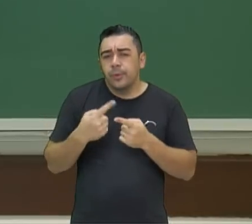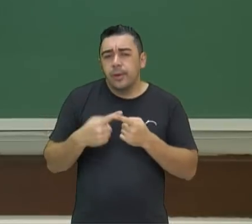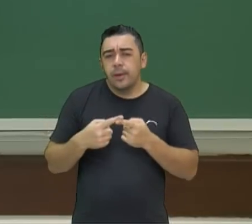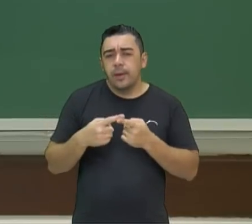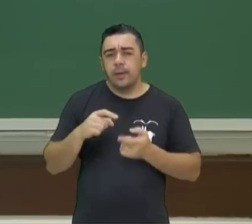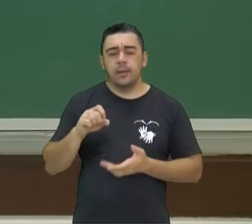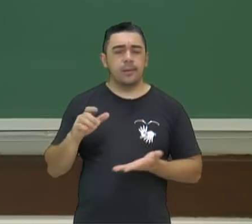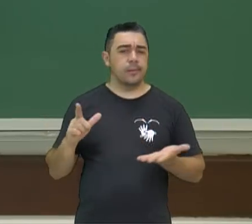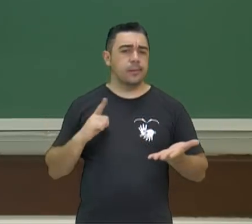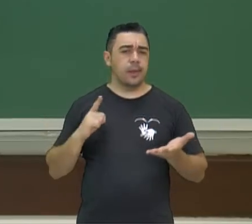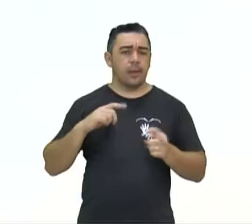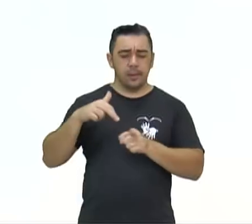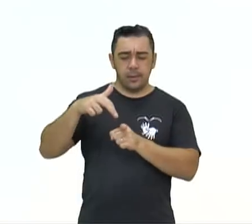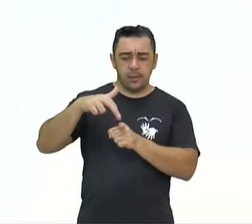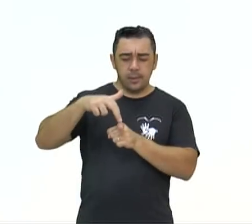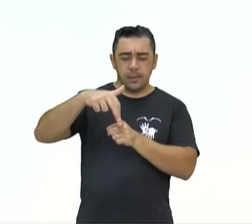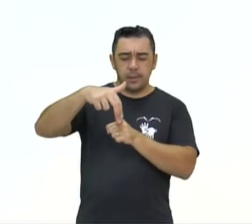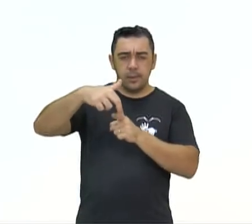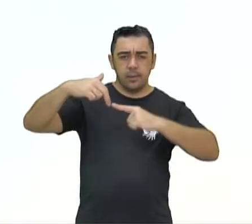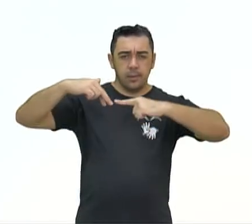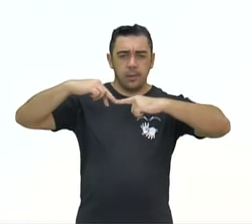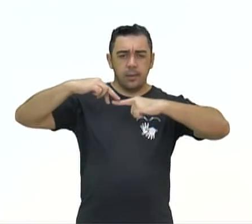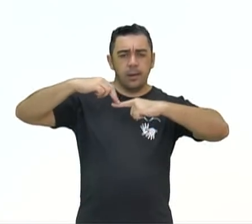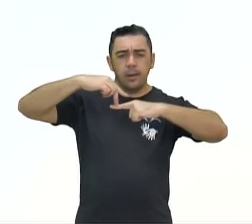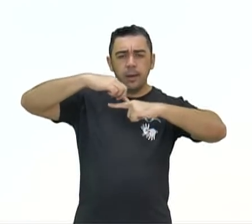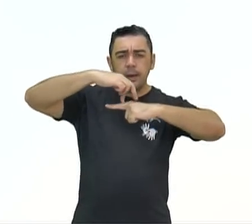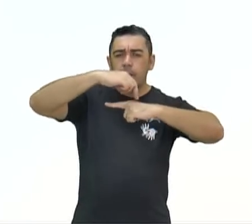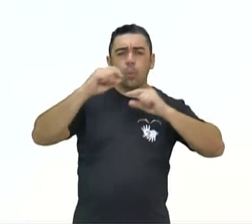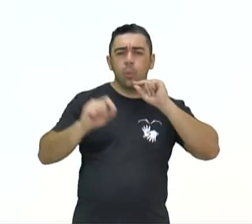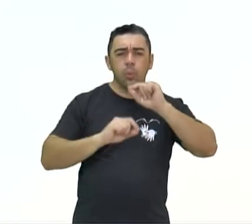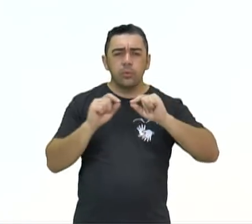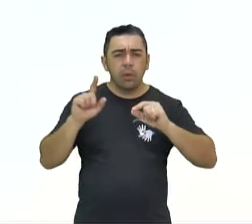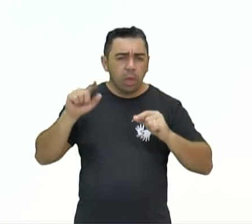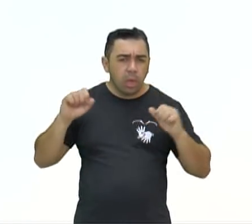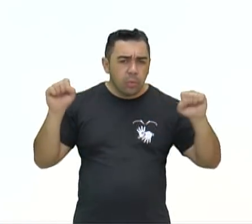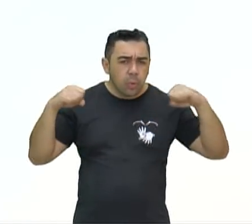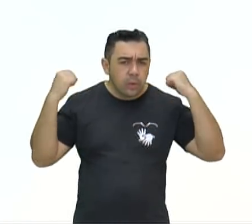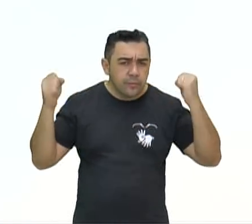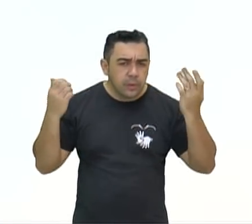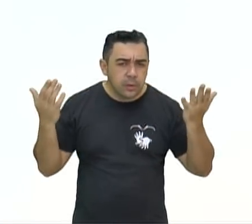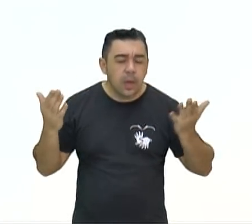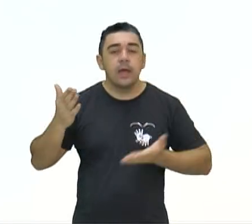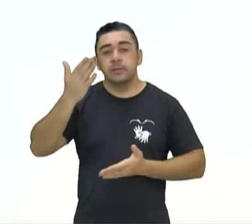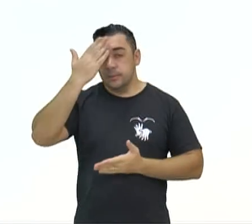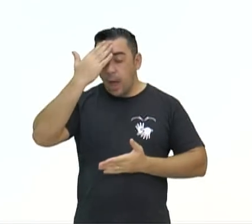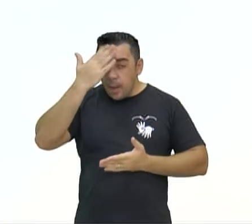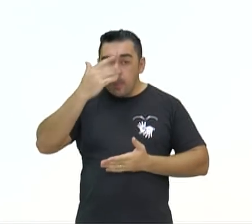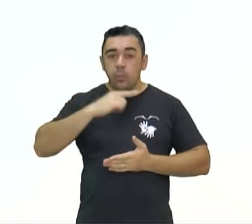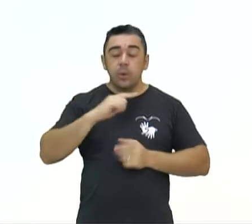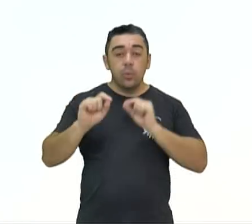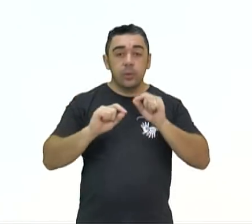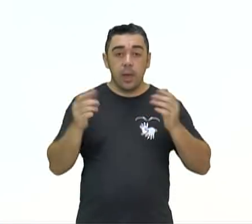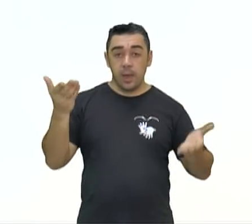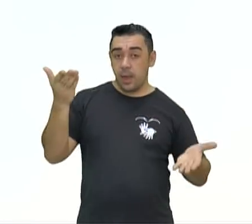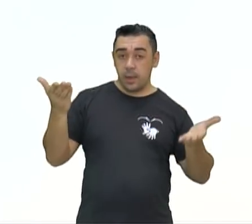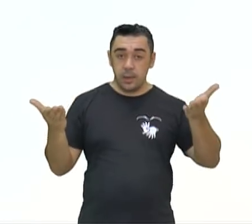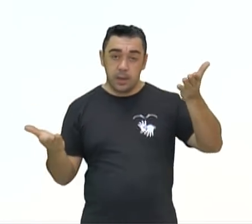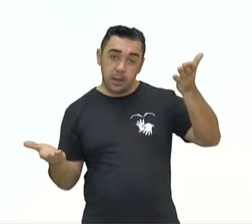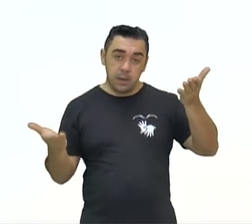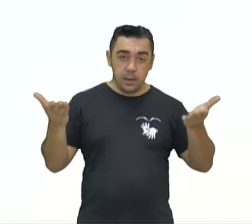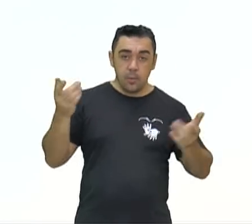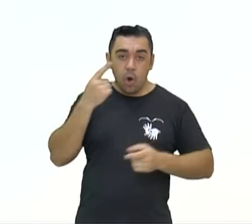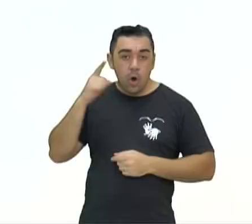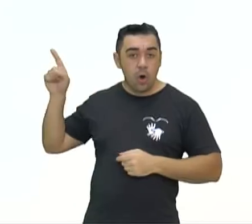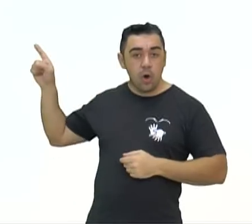ver slackline com atividade física, com educação física, Sabemos que tem um equilíbrio, E observem esse